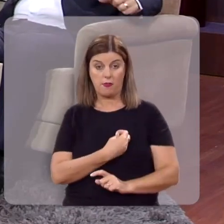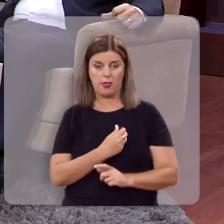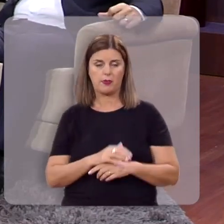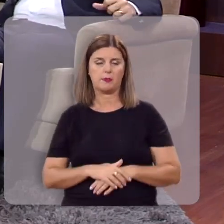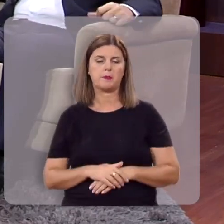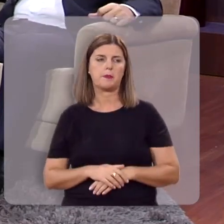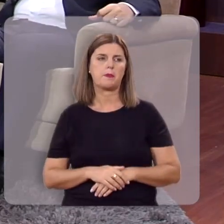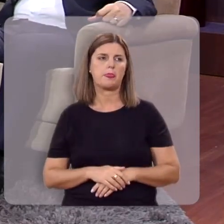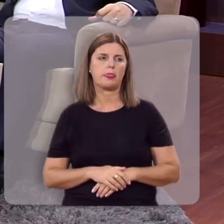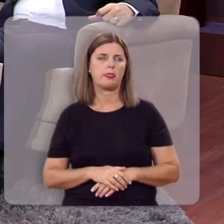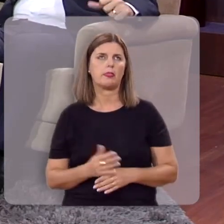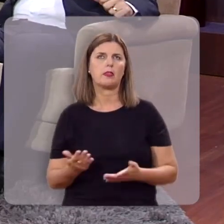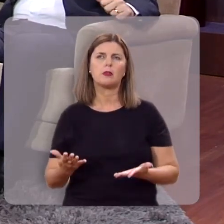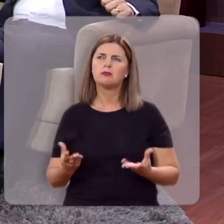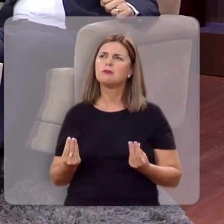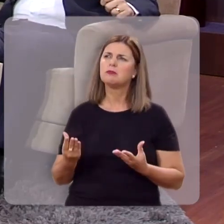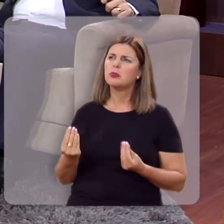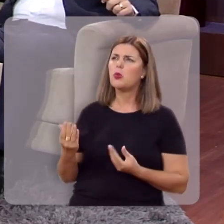essa faxina?